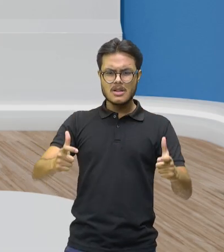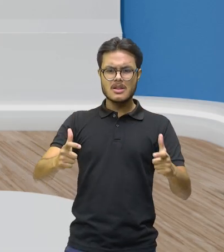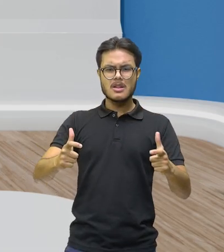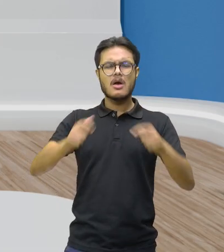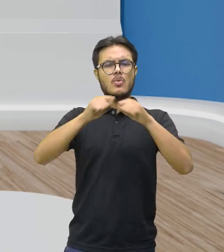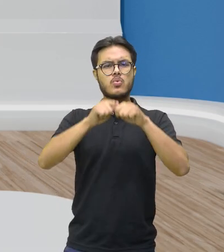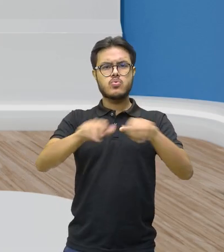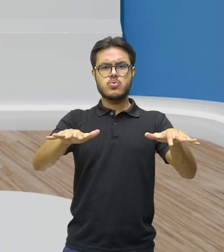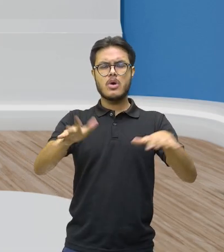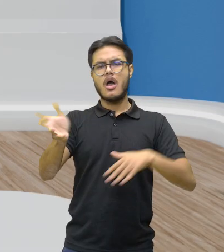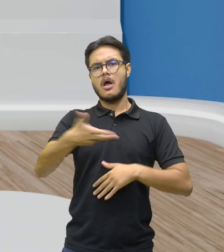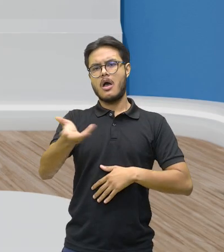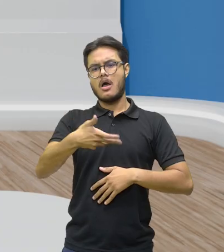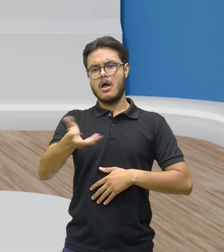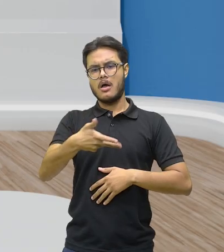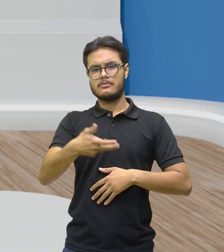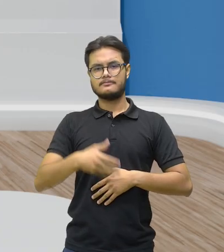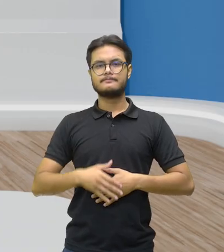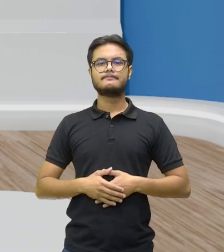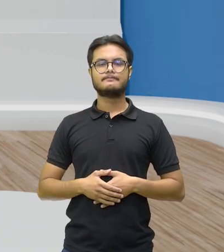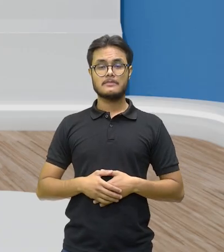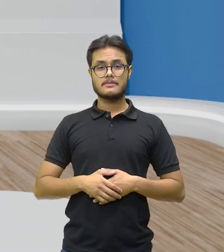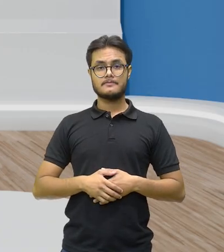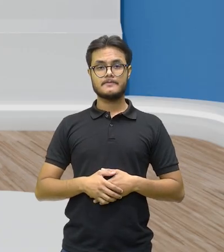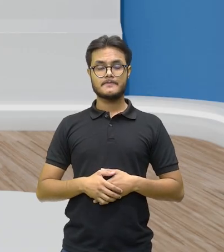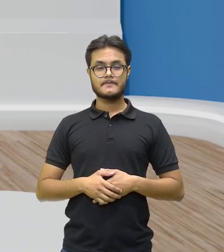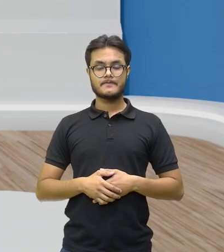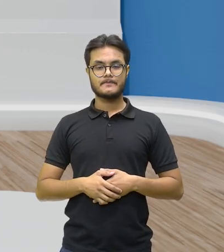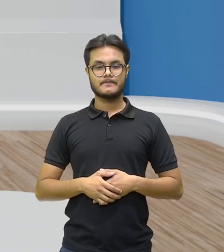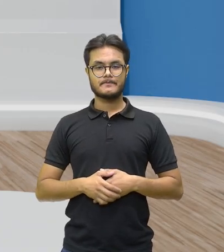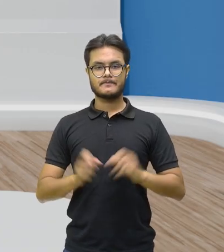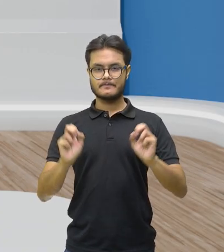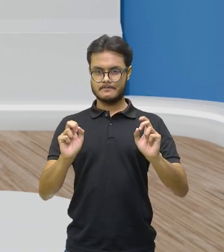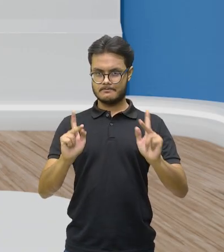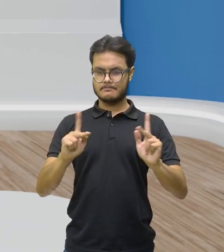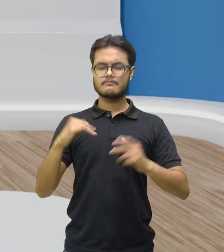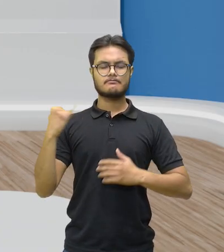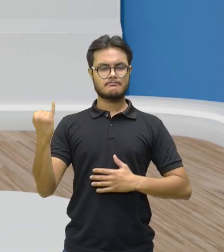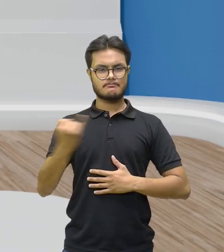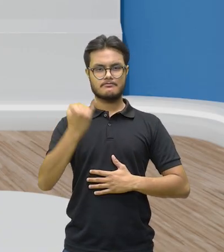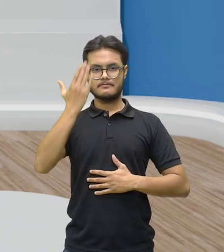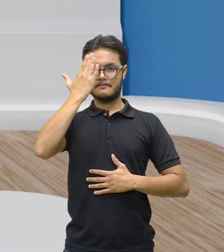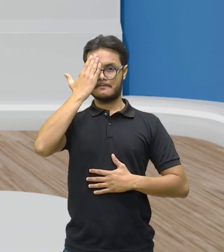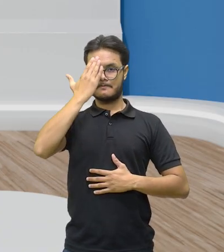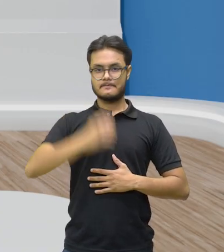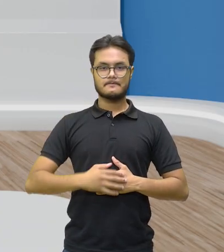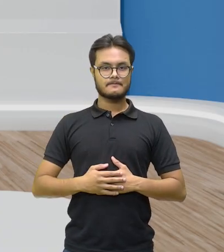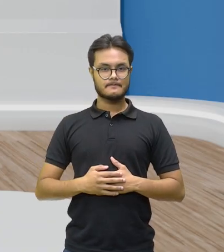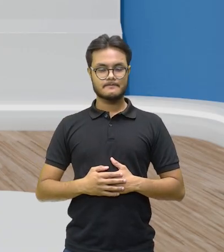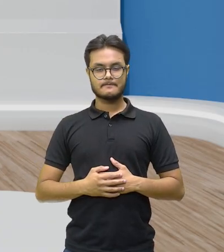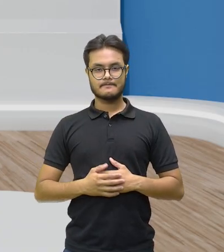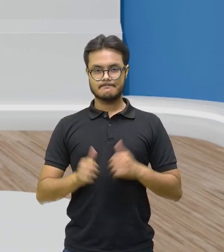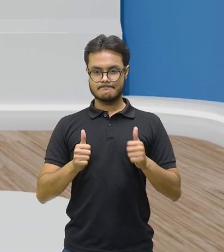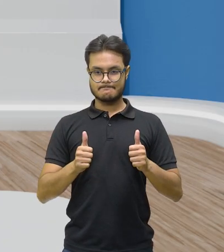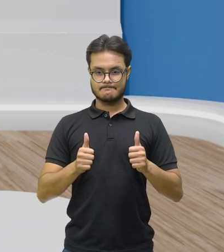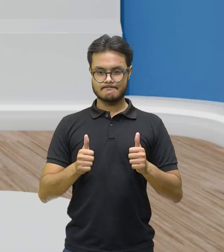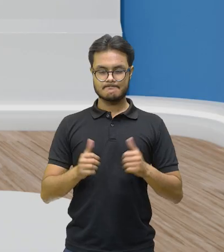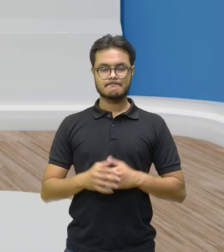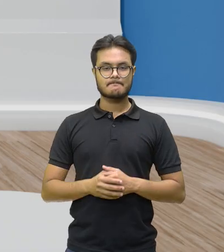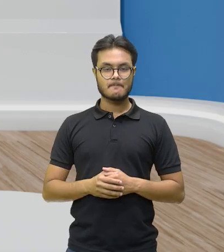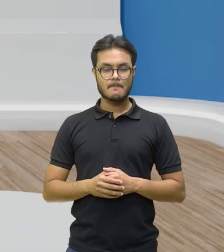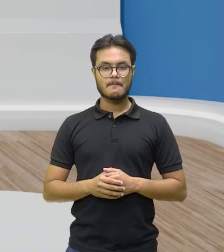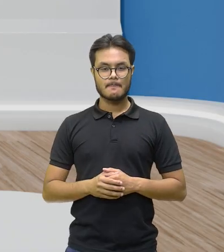for o meio, menor a velocidade com que essa onda vai se propagar. Não esquece isso, pelo amor de Deus, meu aluno e minha aluna. Correto? Não